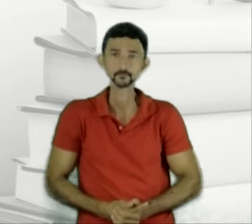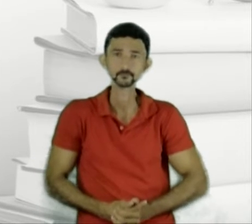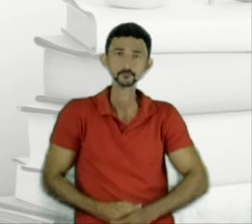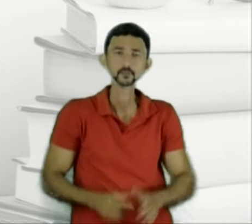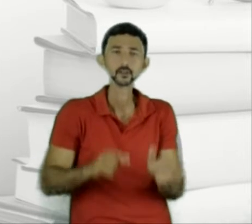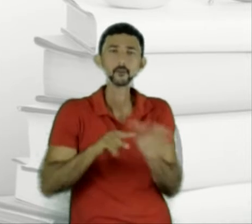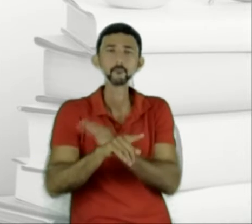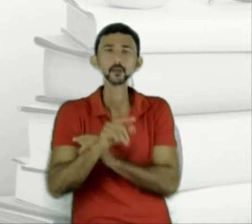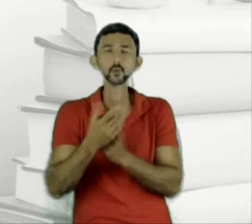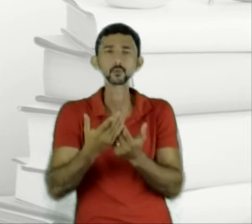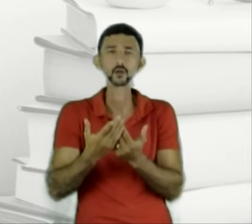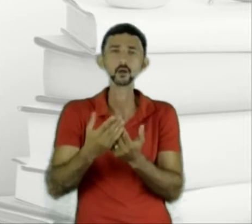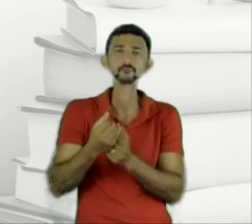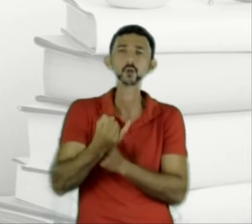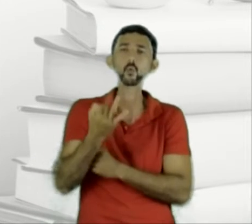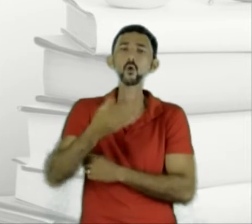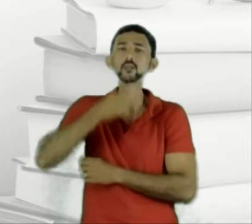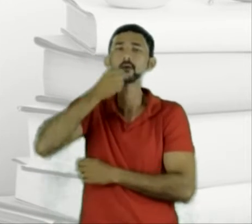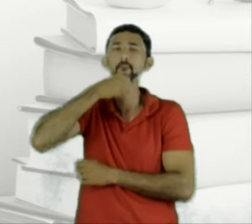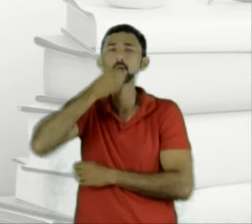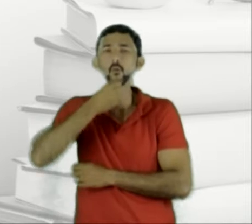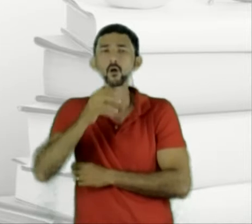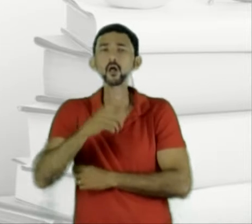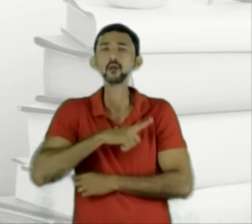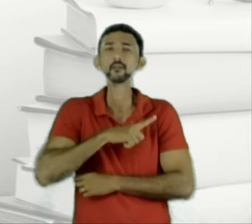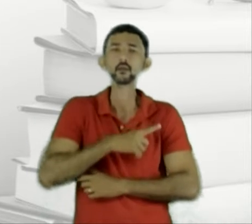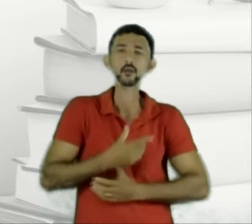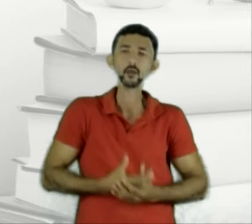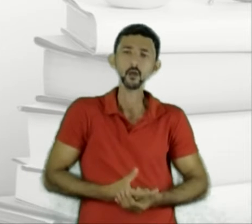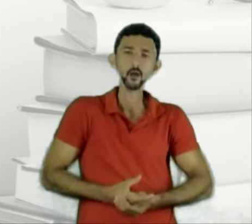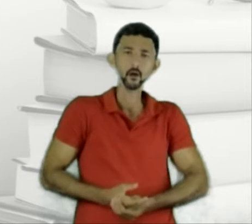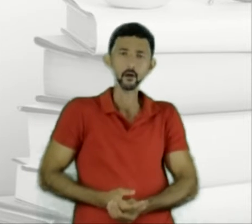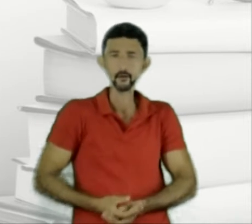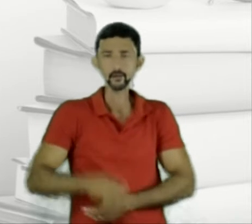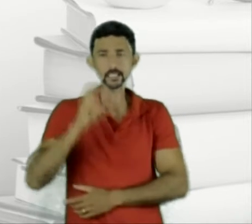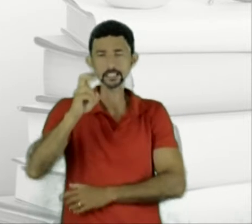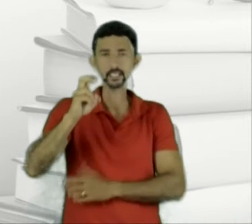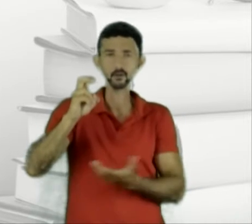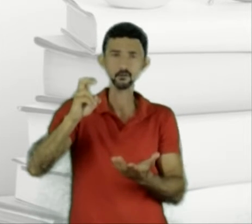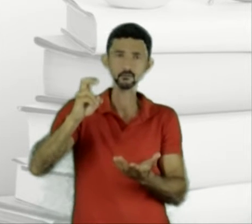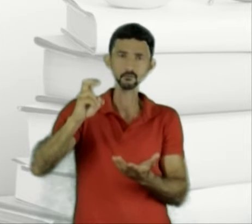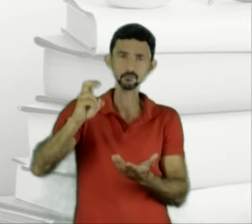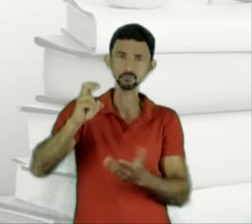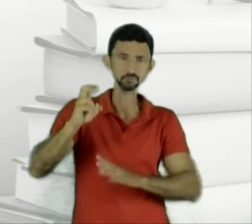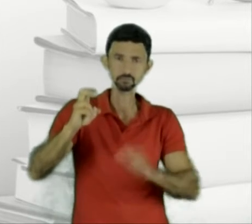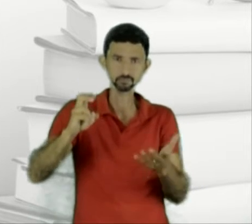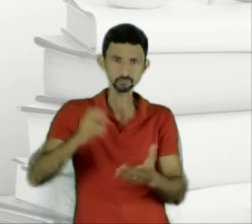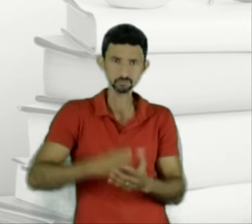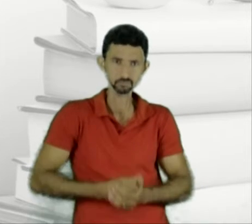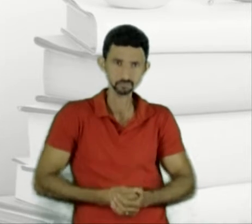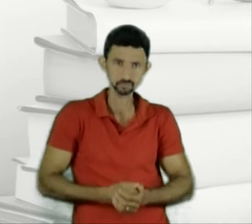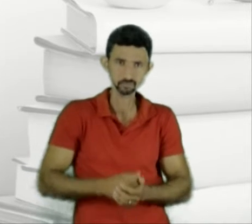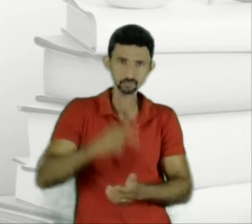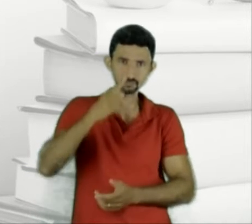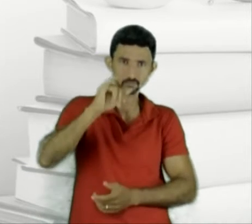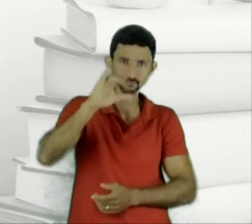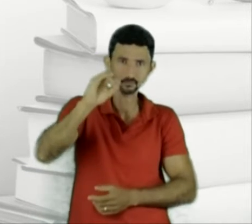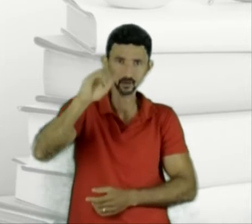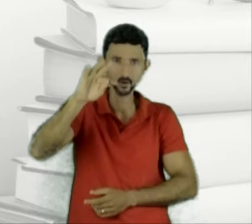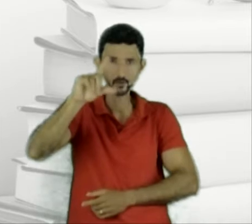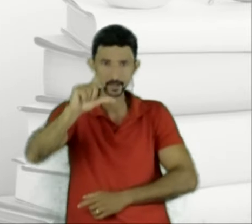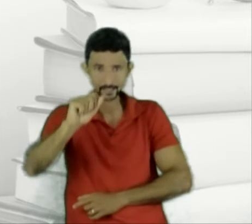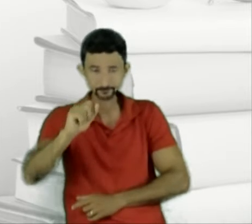certo? Se eu perguntar para você, olha, quantos picolés você tem? Você não vai dizer 5. Porque picolé é uma natureza